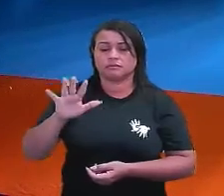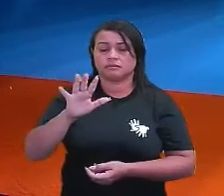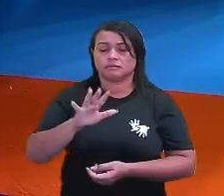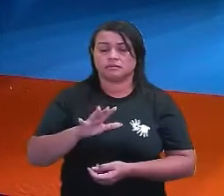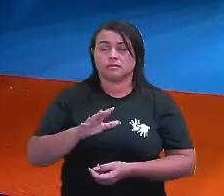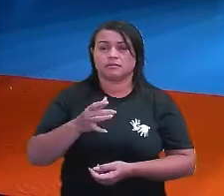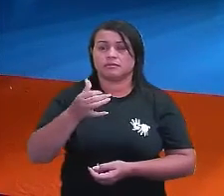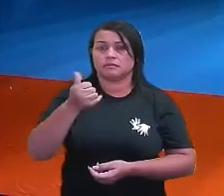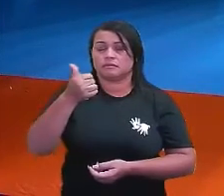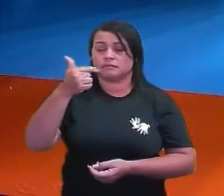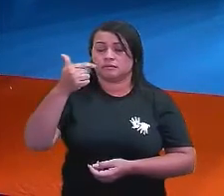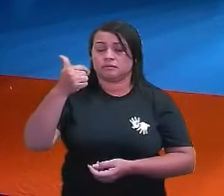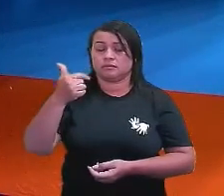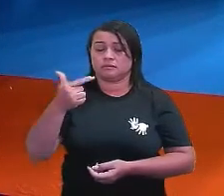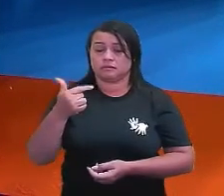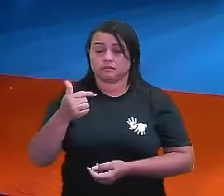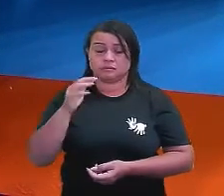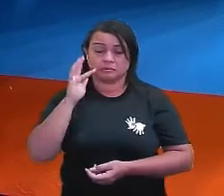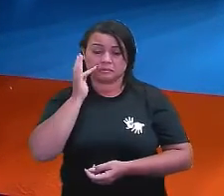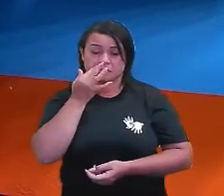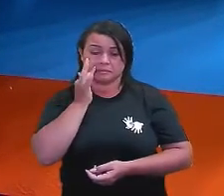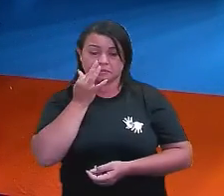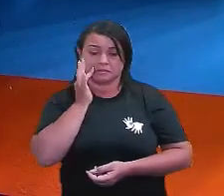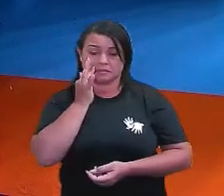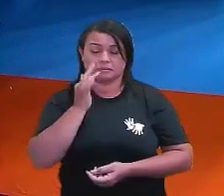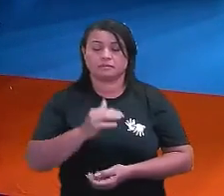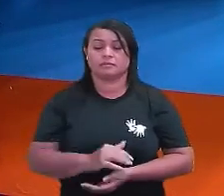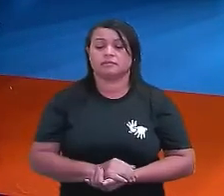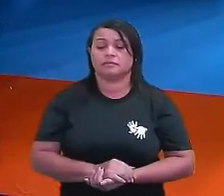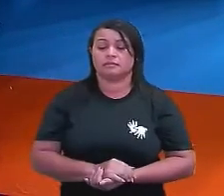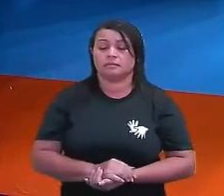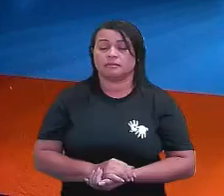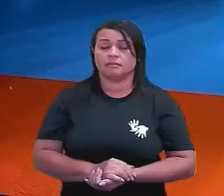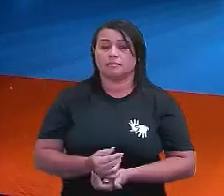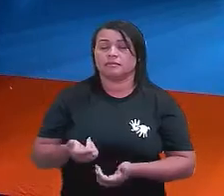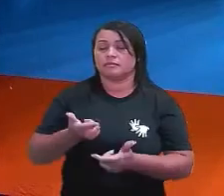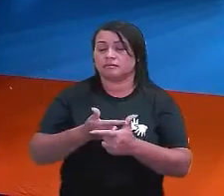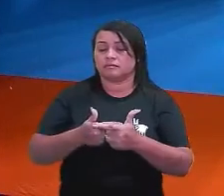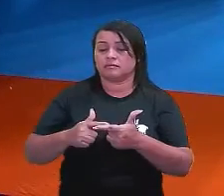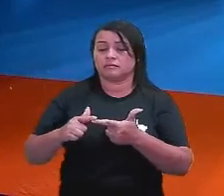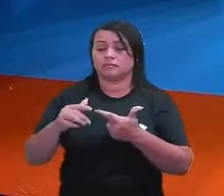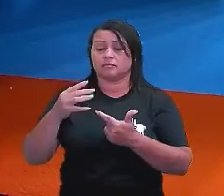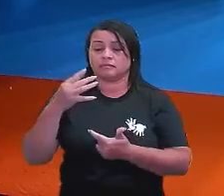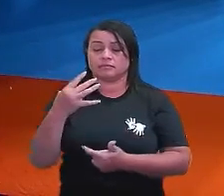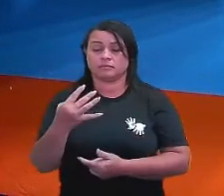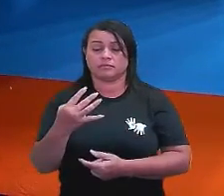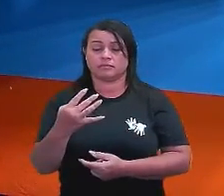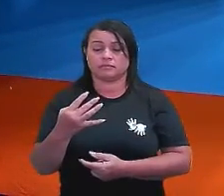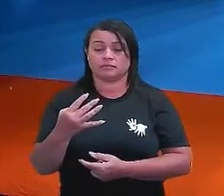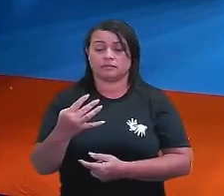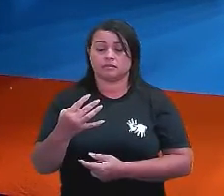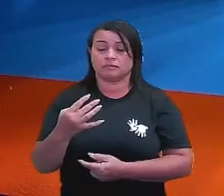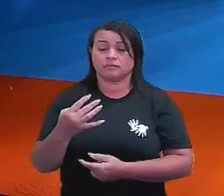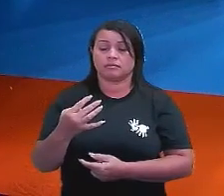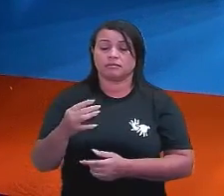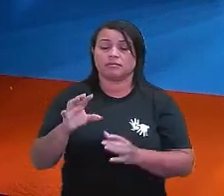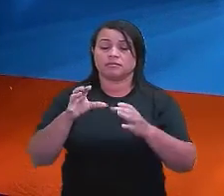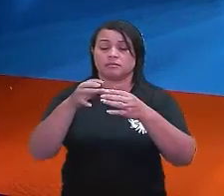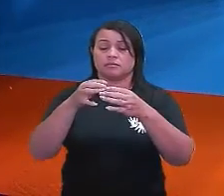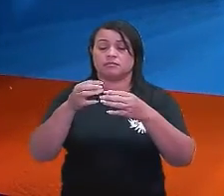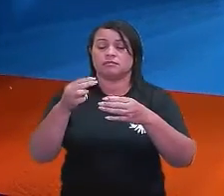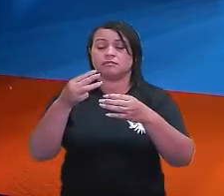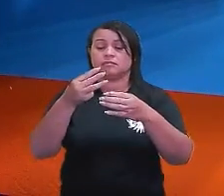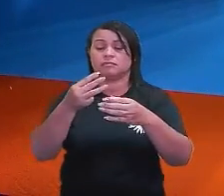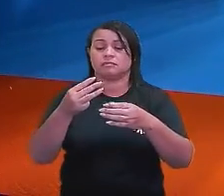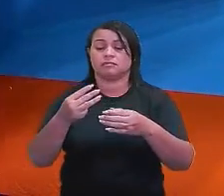Fiz 12 frutinhas aqui e dividi em 4. Aí ficou um grupinho de 3, outro grupinho de 3, outro